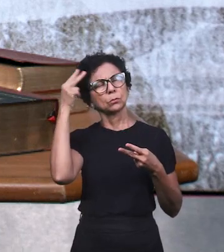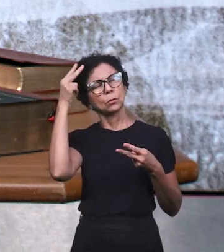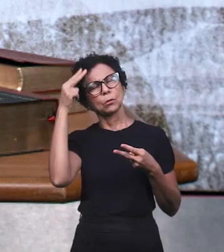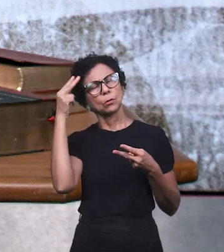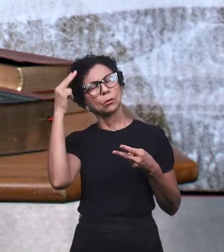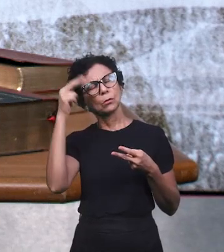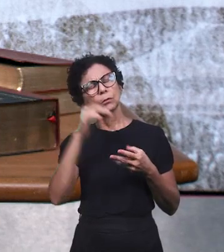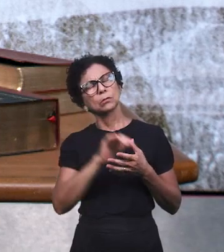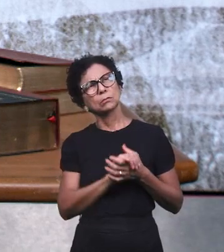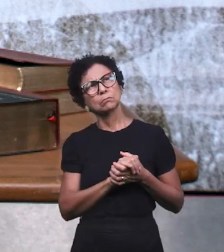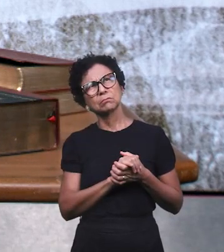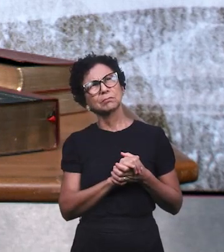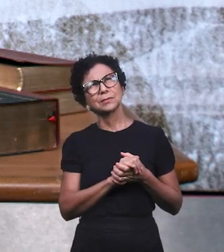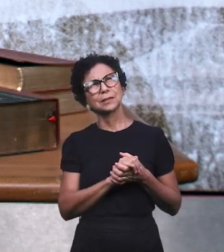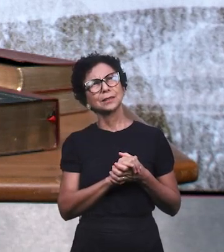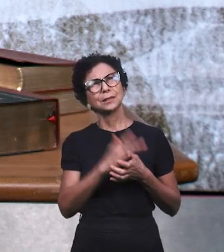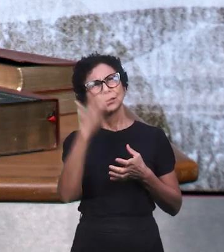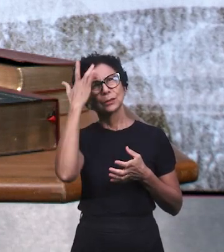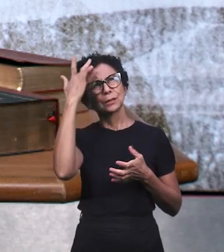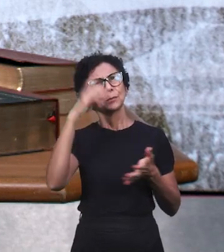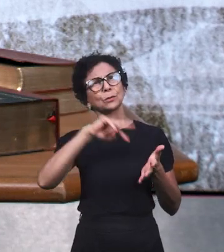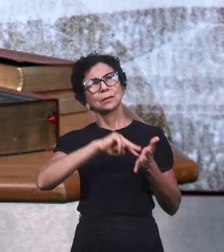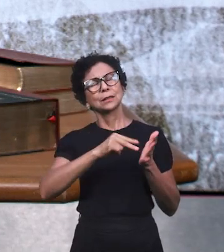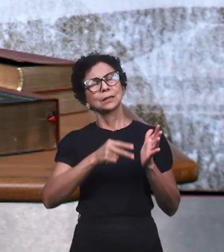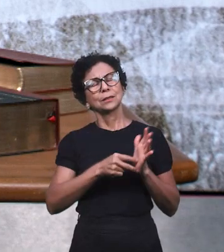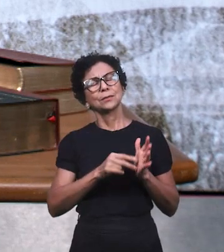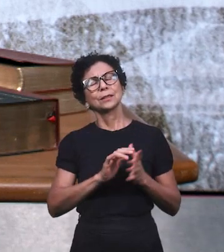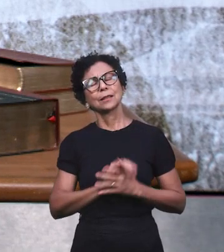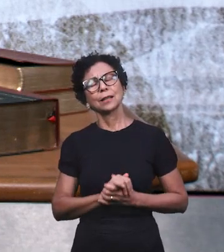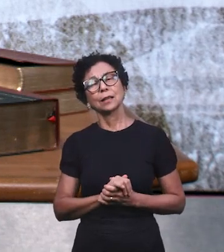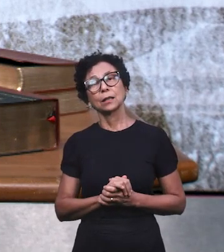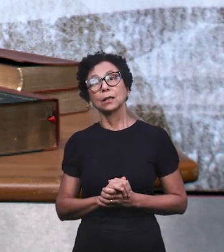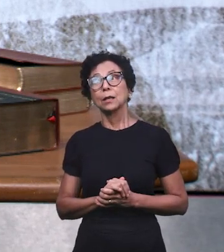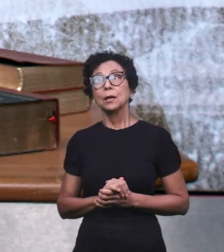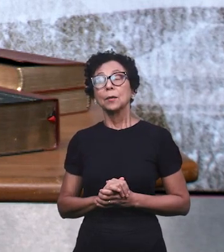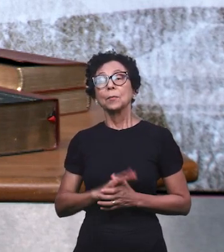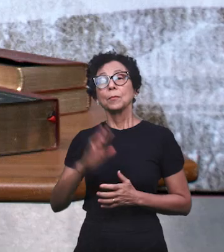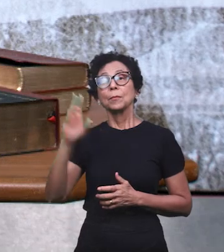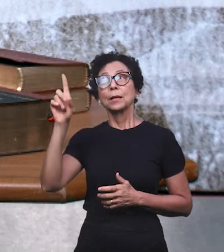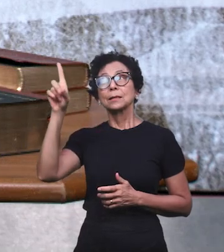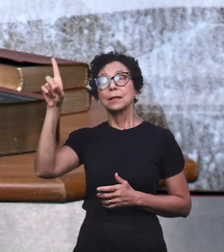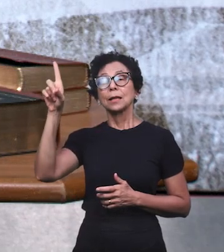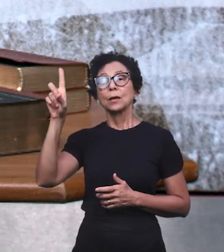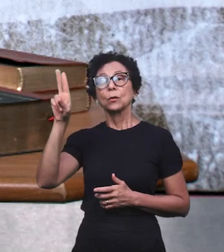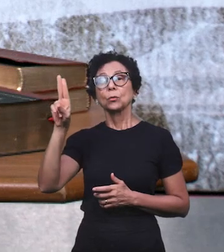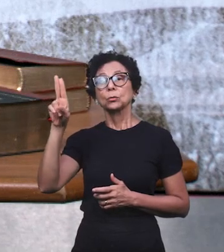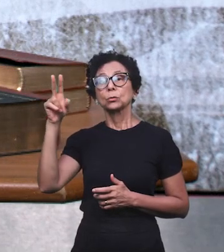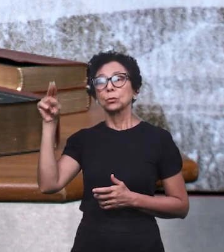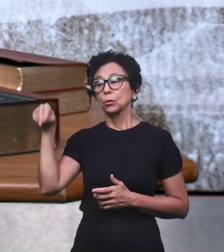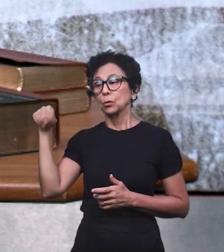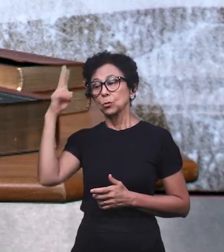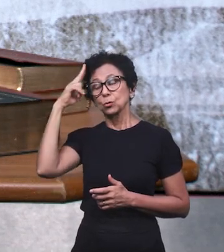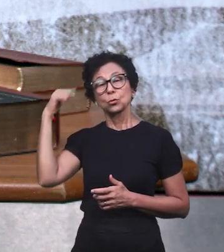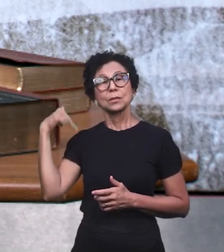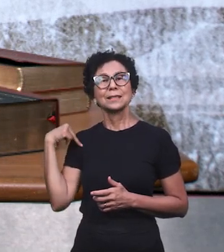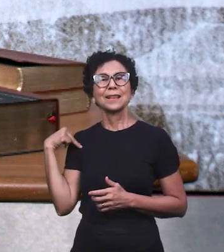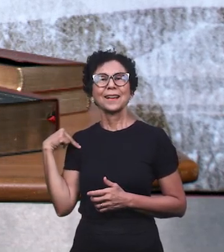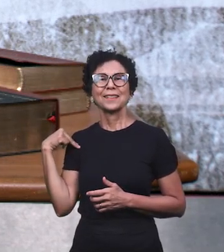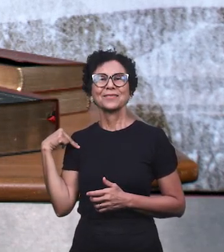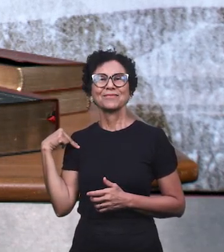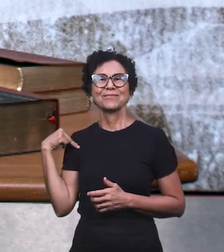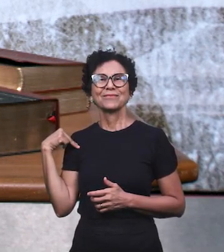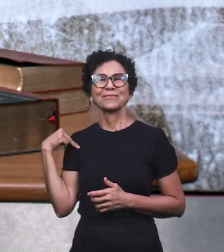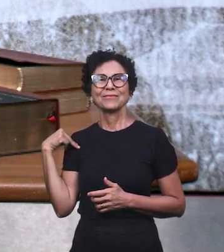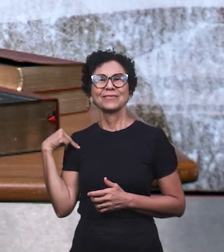do Espírito de Deus, deu a eles a interpretação, e da forma como José disse,